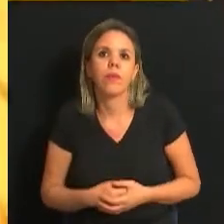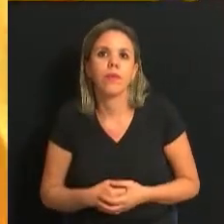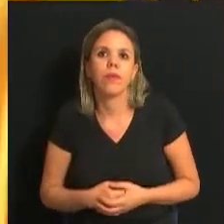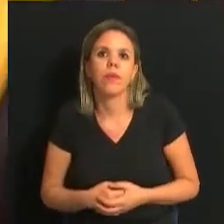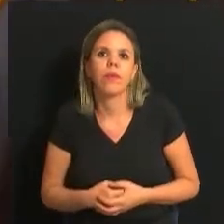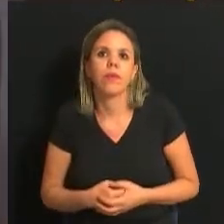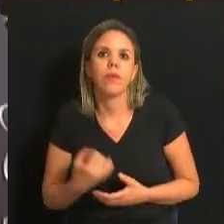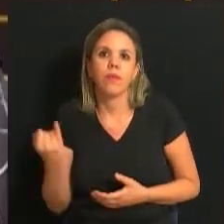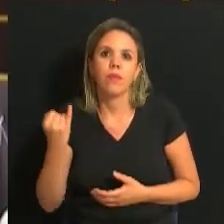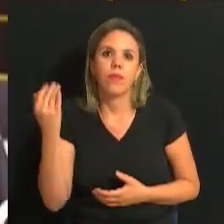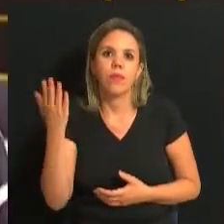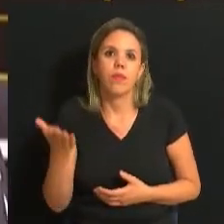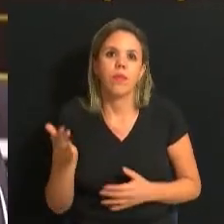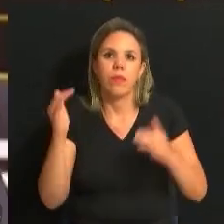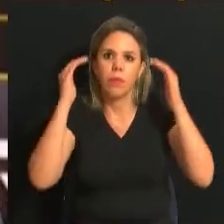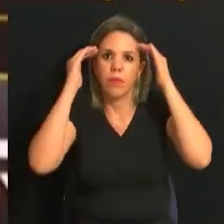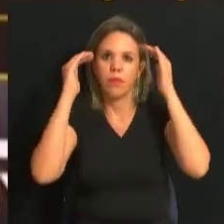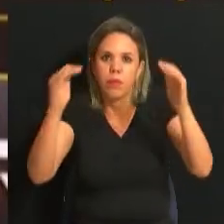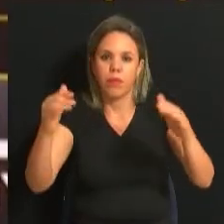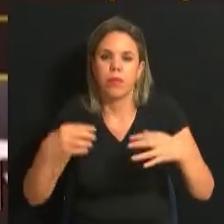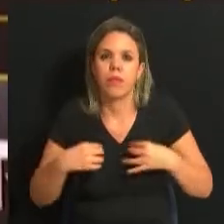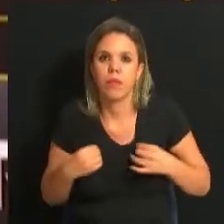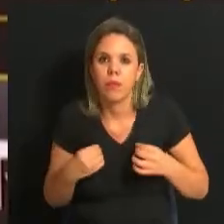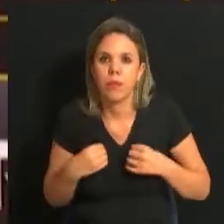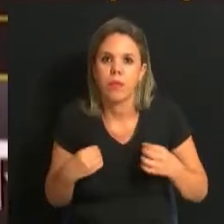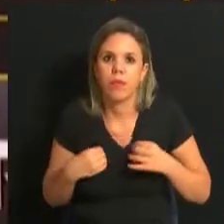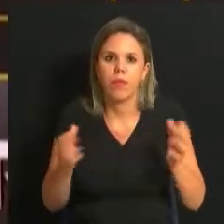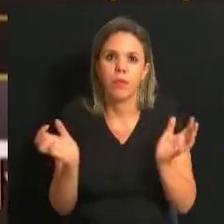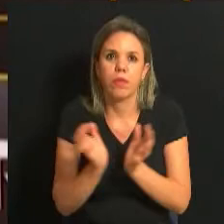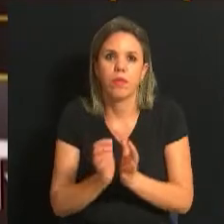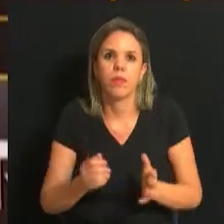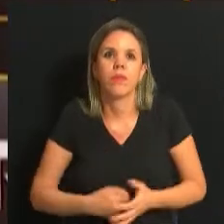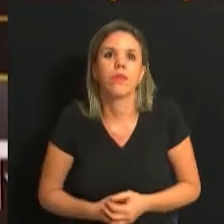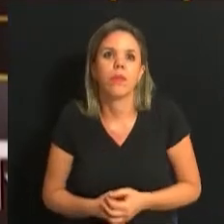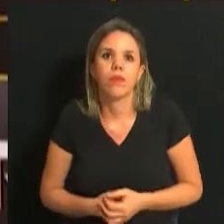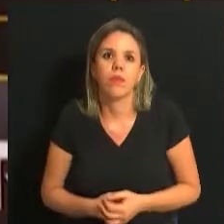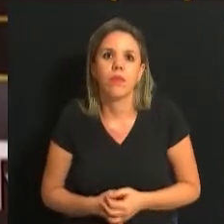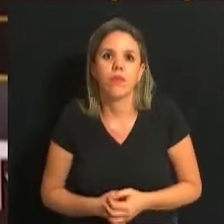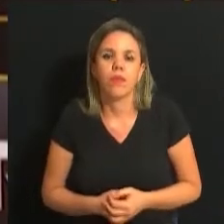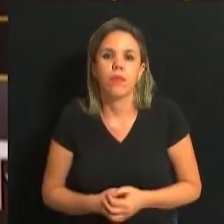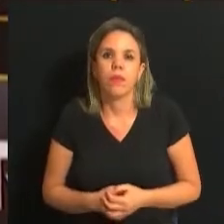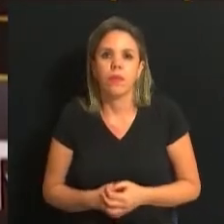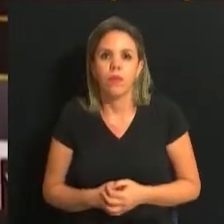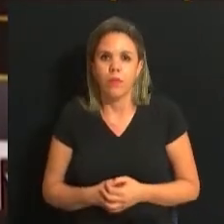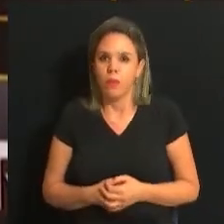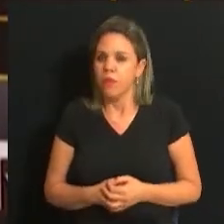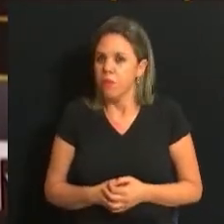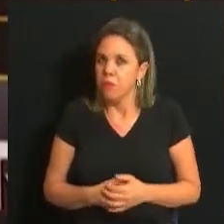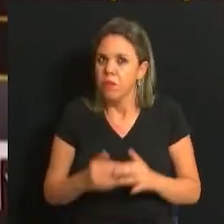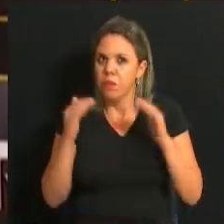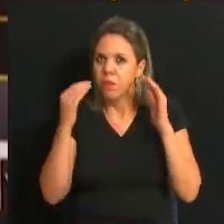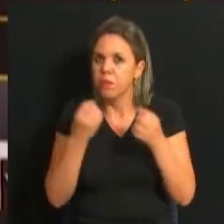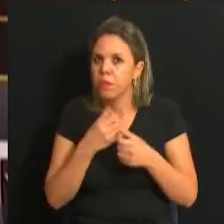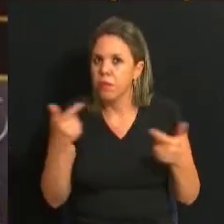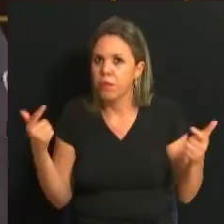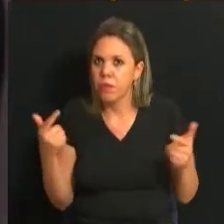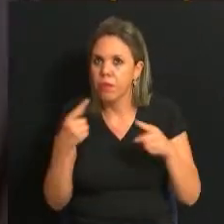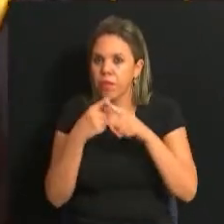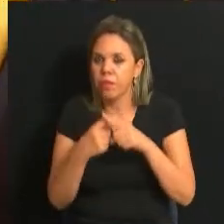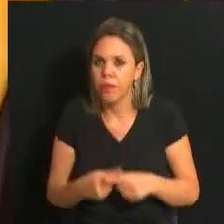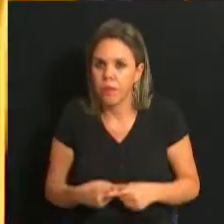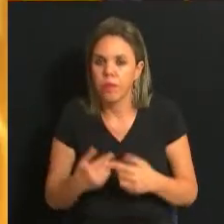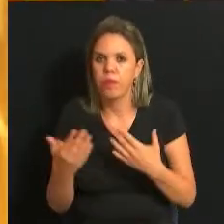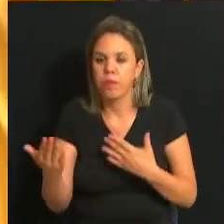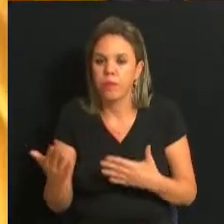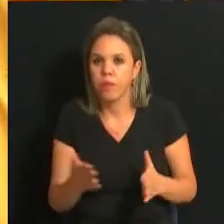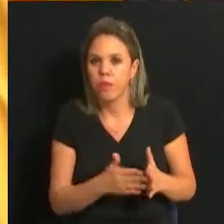porque você honra ainda mais a camisa do clube, né? Exatamente, é um motivo a mais para honrar a camiseta do Pulo. Boa sorte, bons campeonatos aí, a